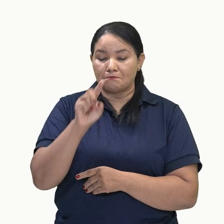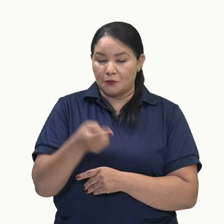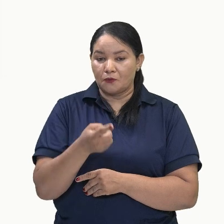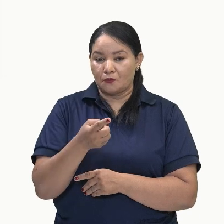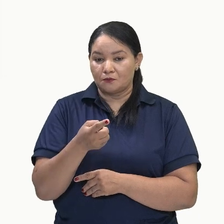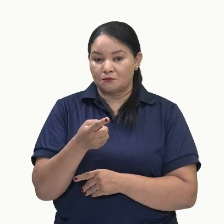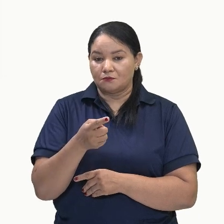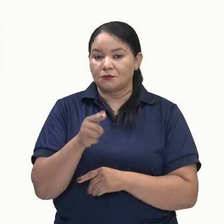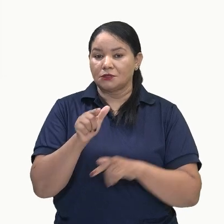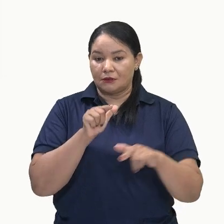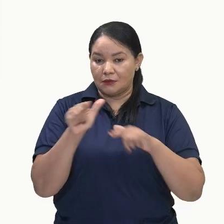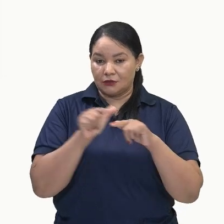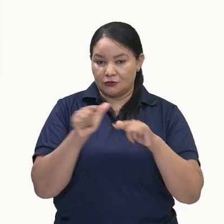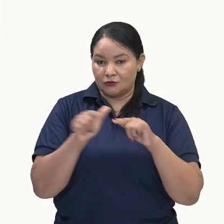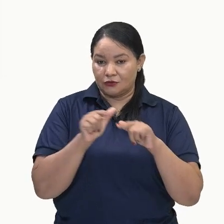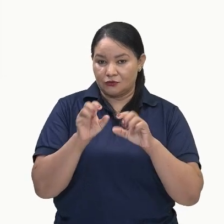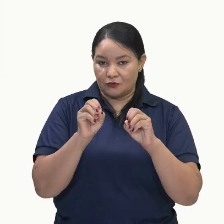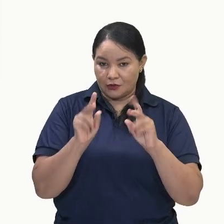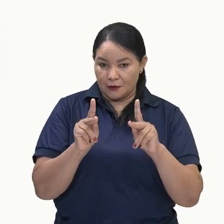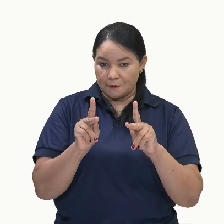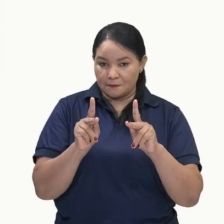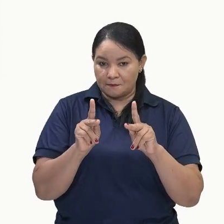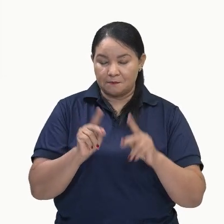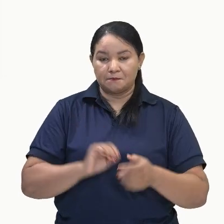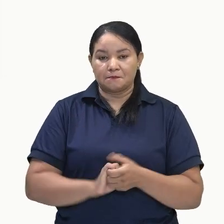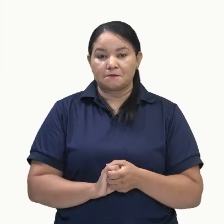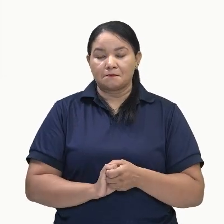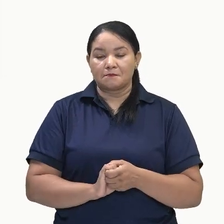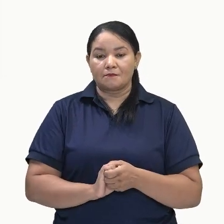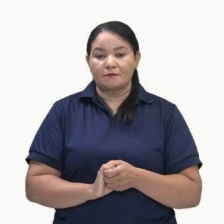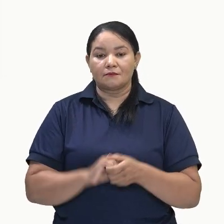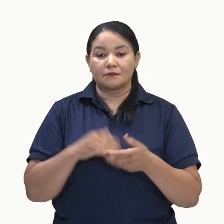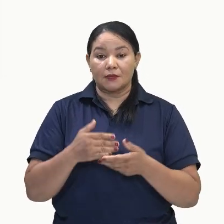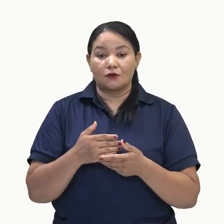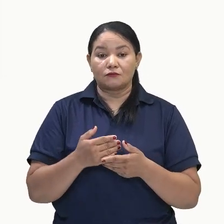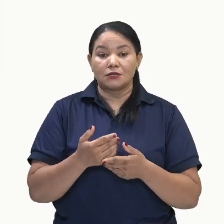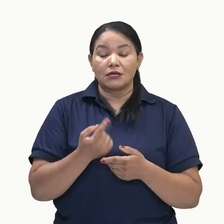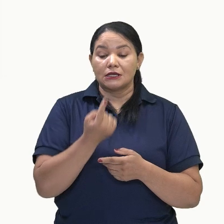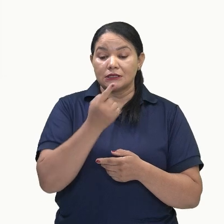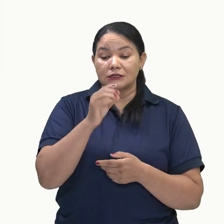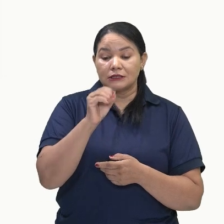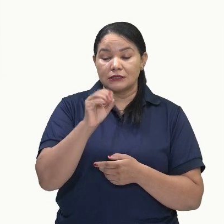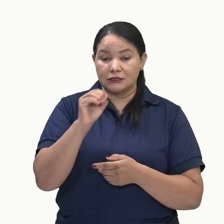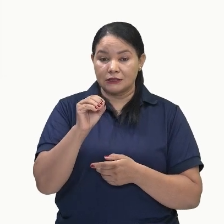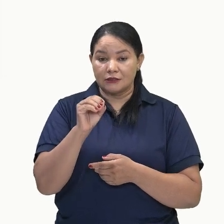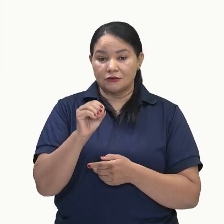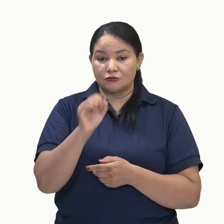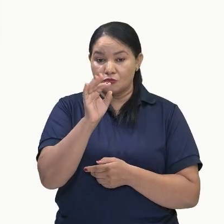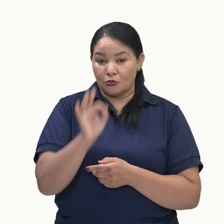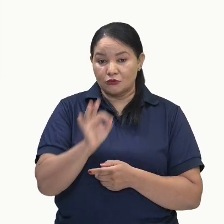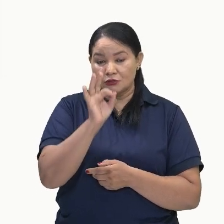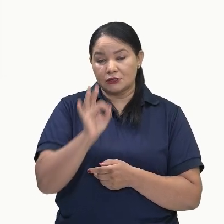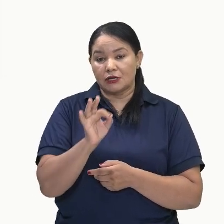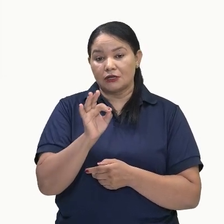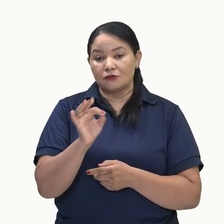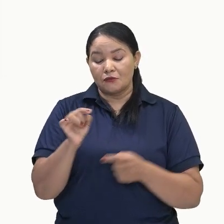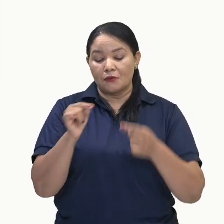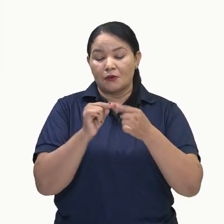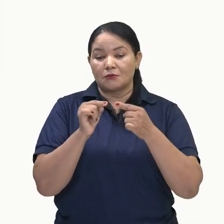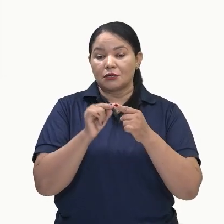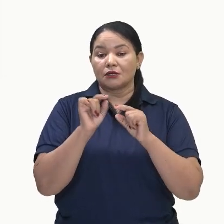mil trabalhadores. Quer dizer que o 100% dos trabalhadores equivale